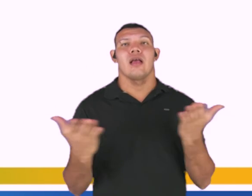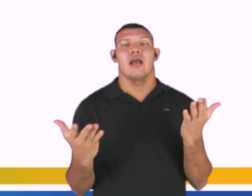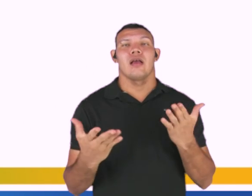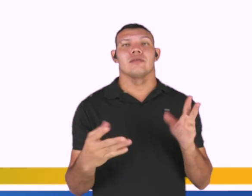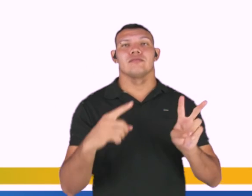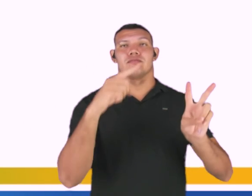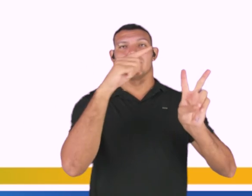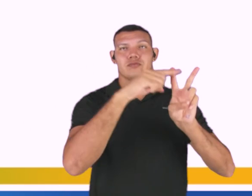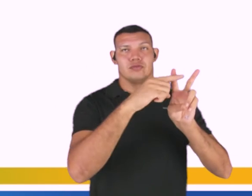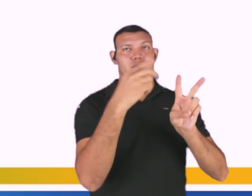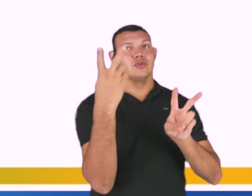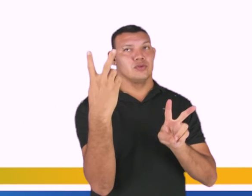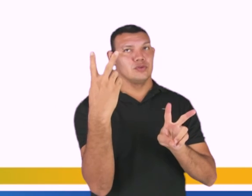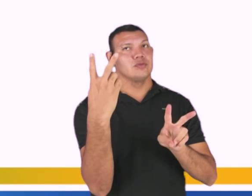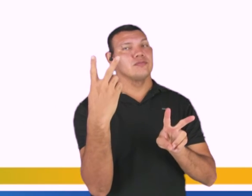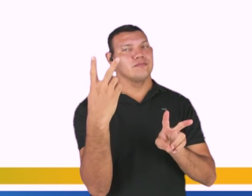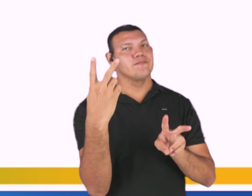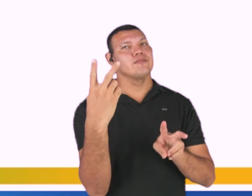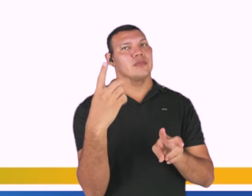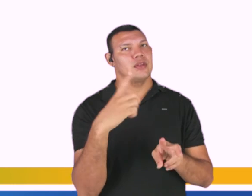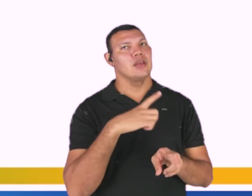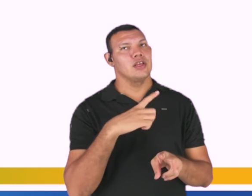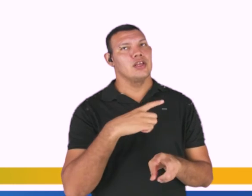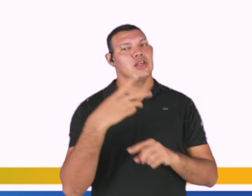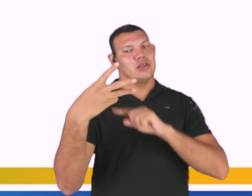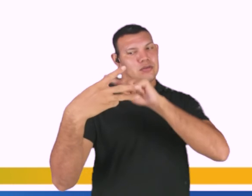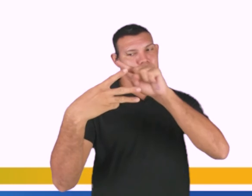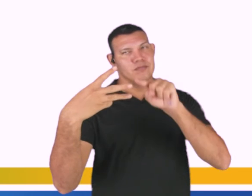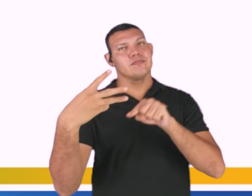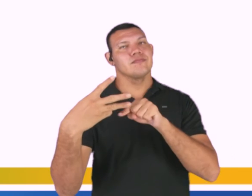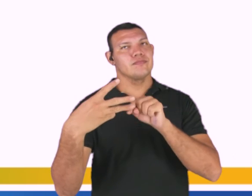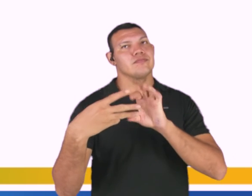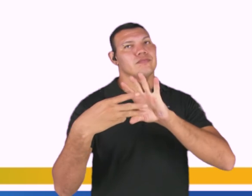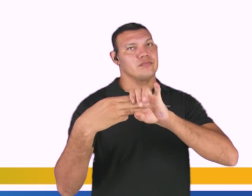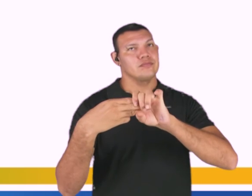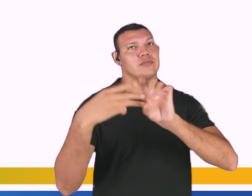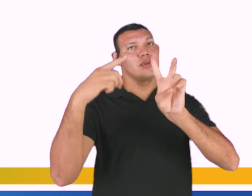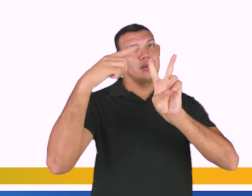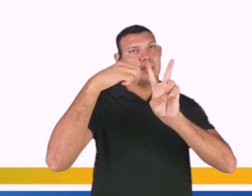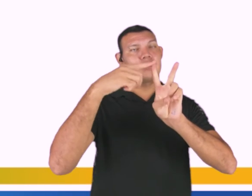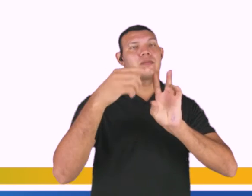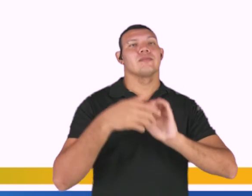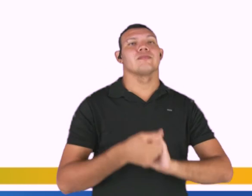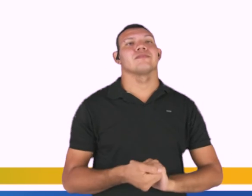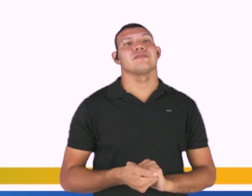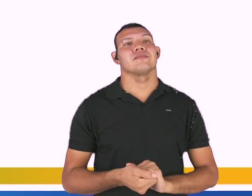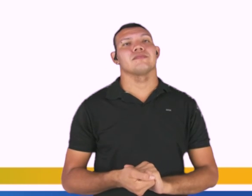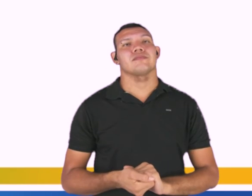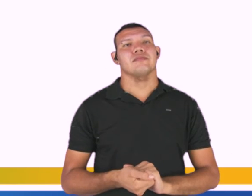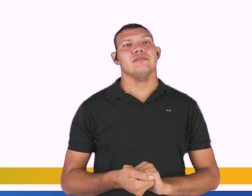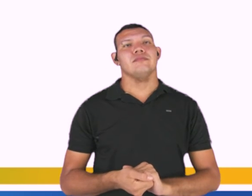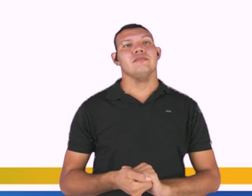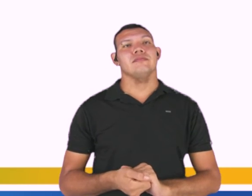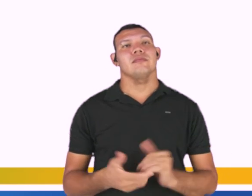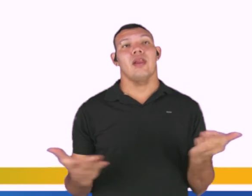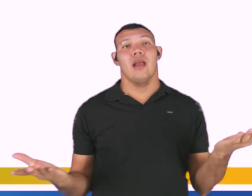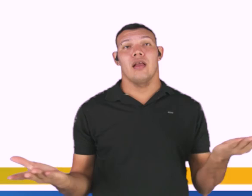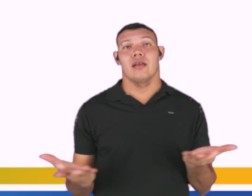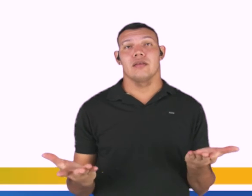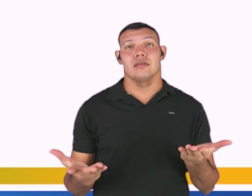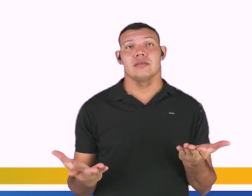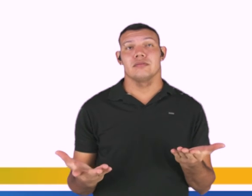A equação possui 3 raízes, por ser uma equação do terceiro grau. Então, podemos